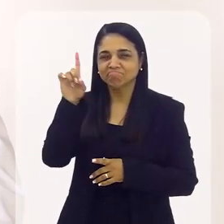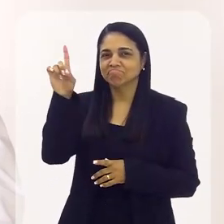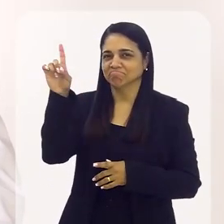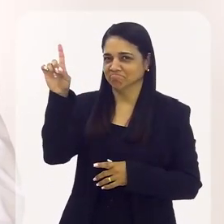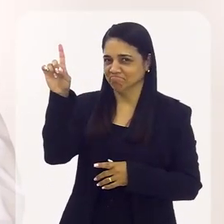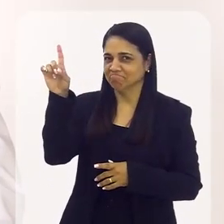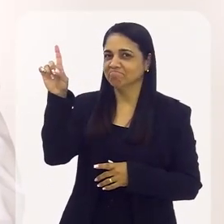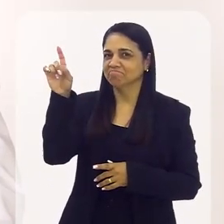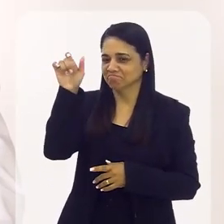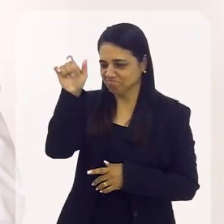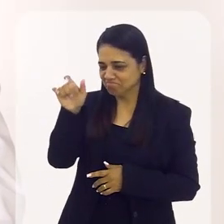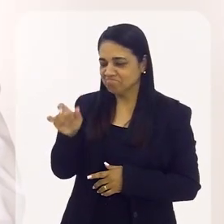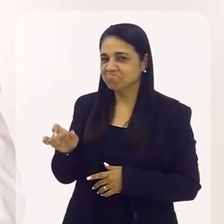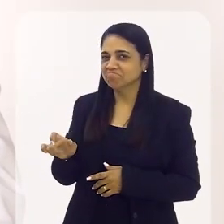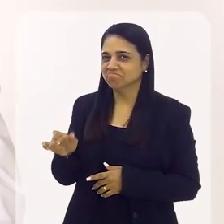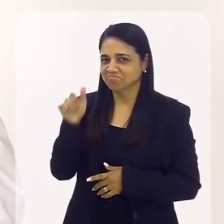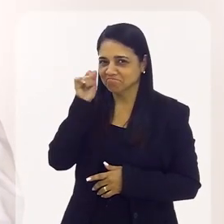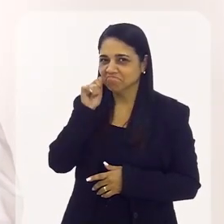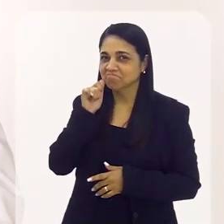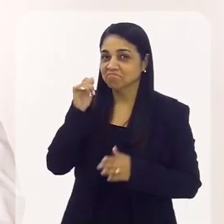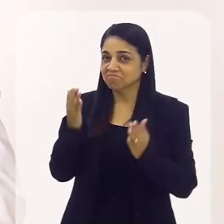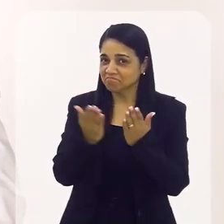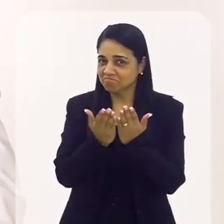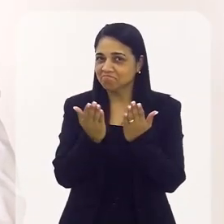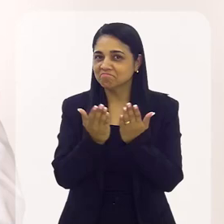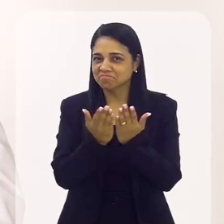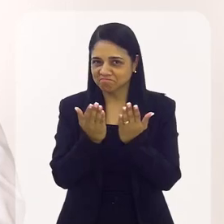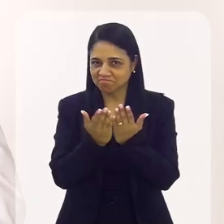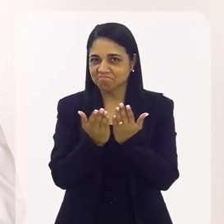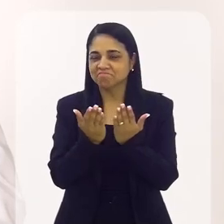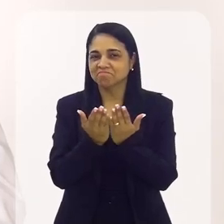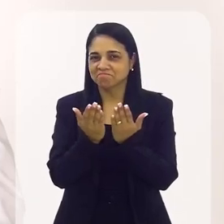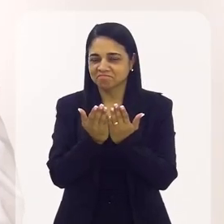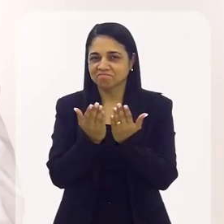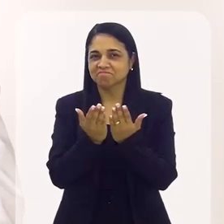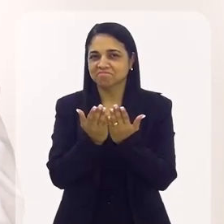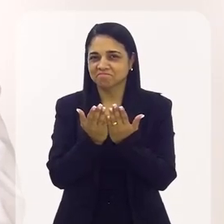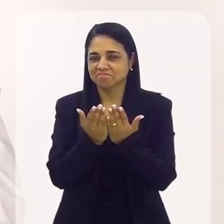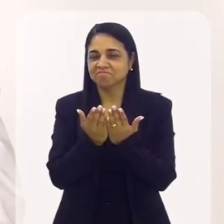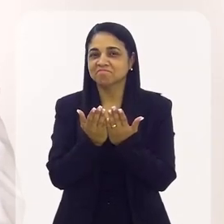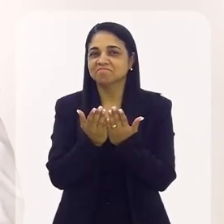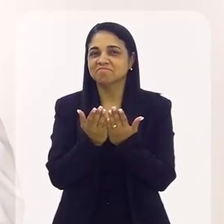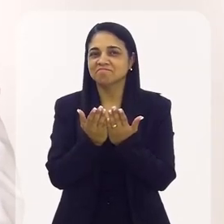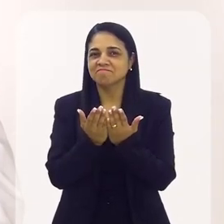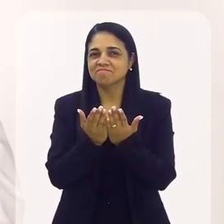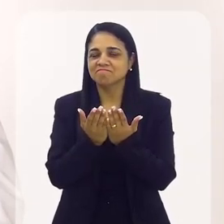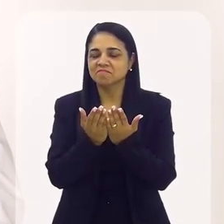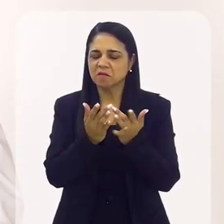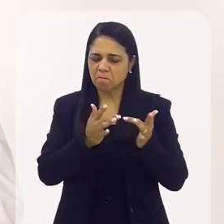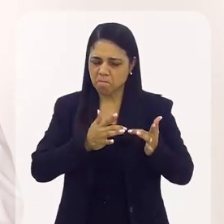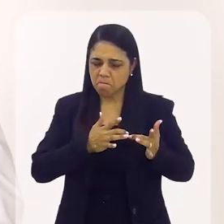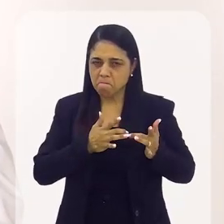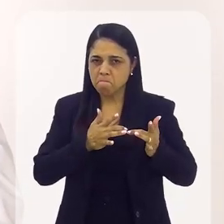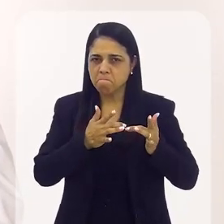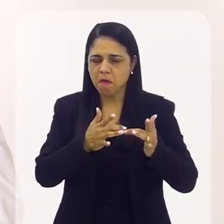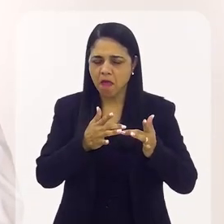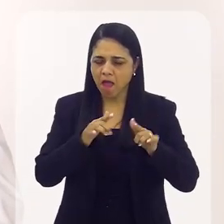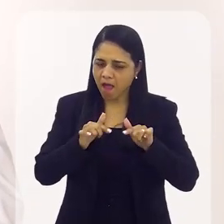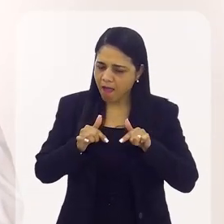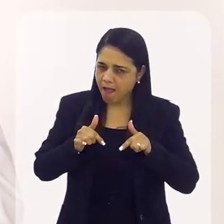Deus. Uma mulher que é protestante e que se